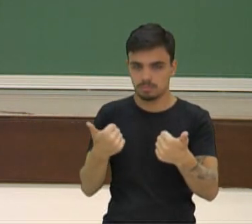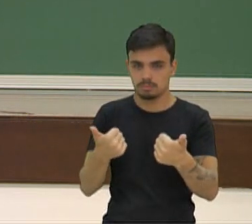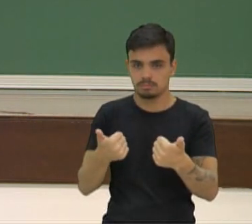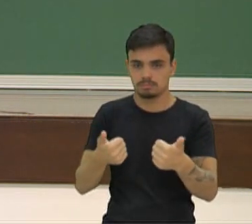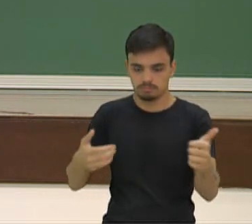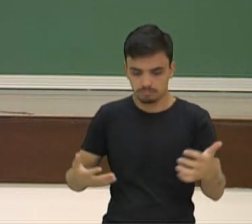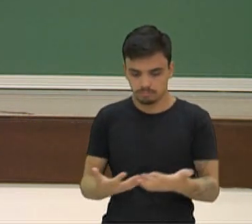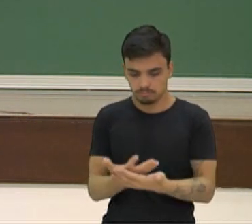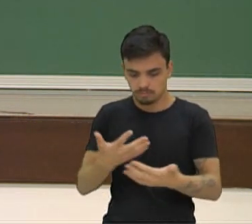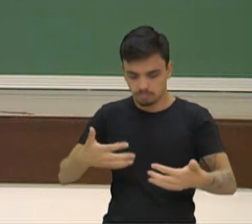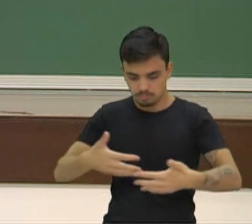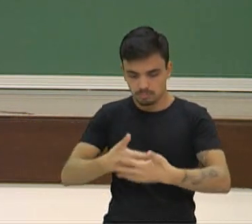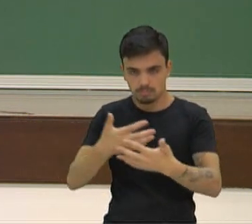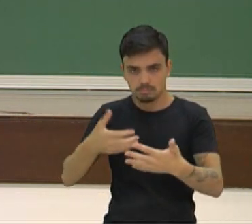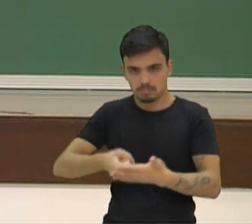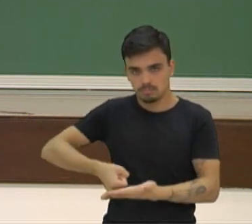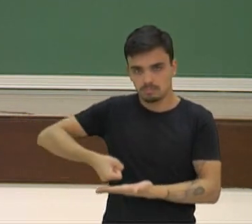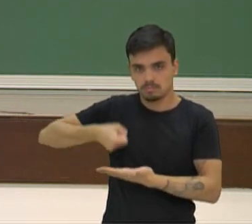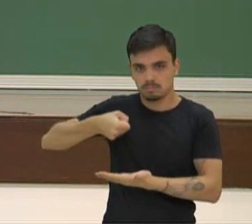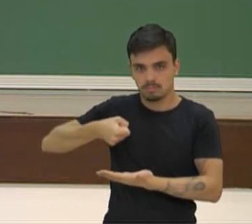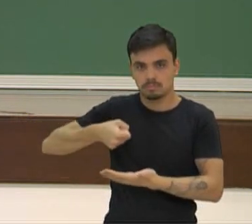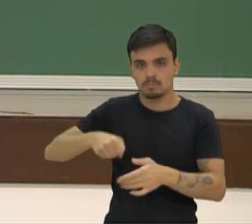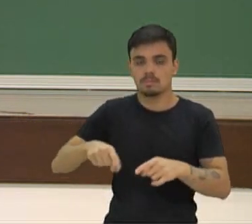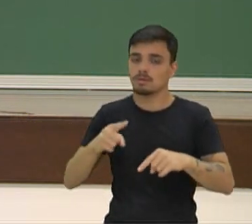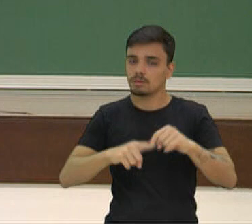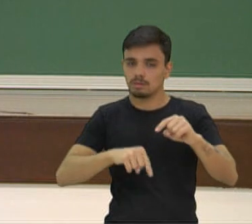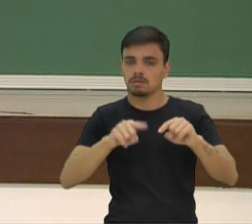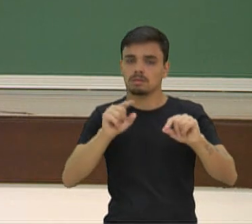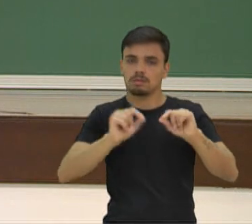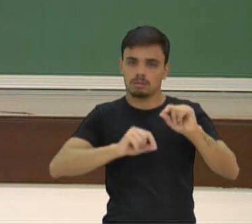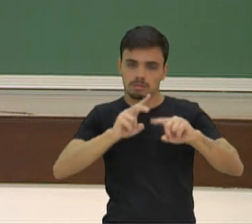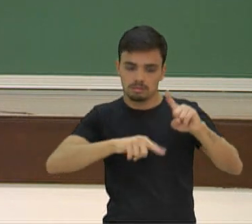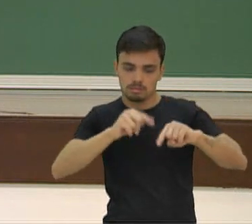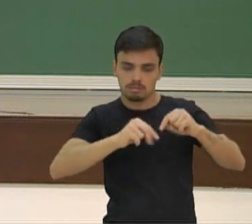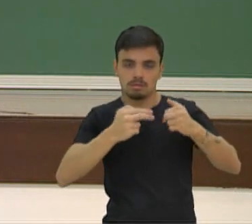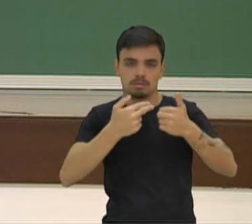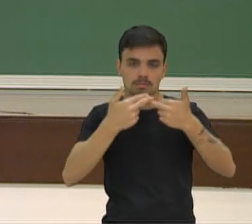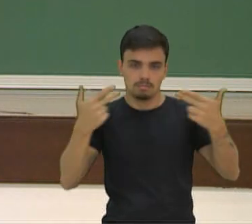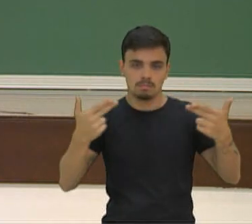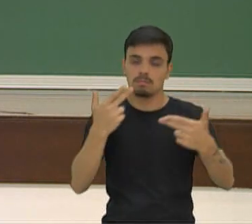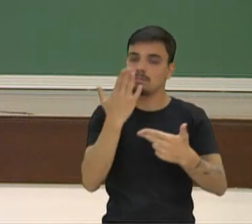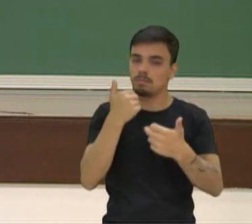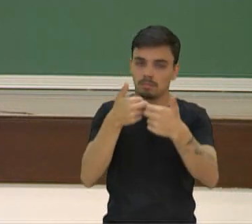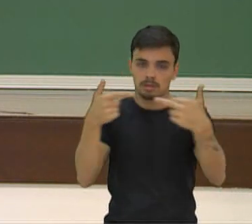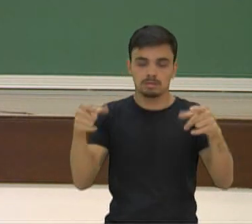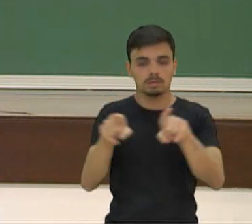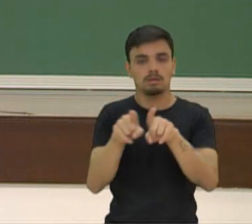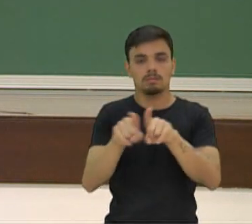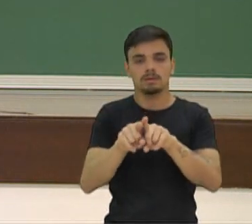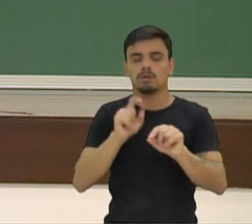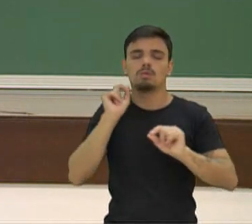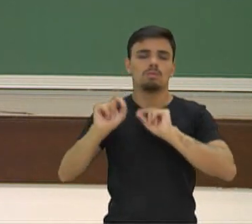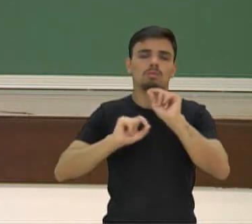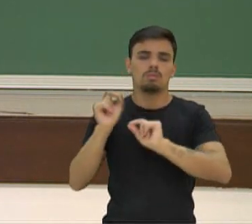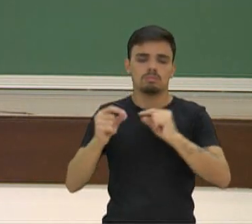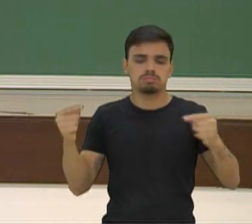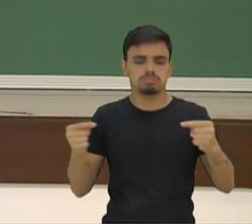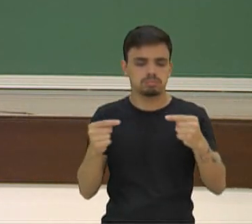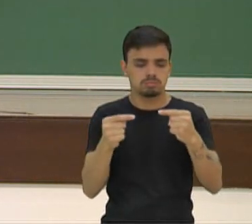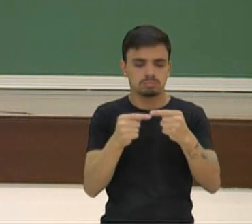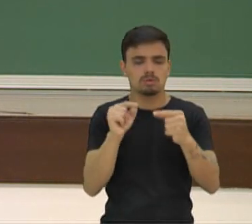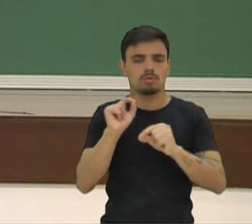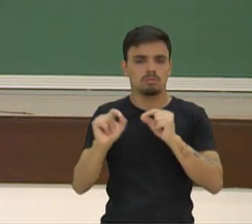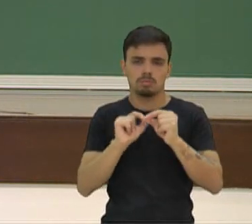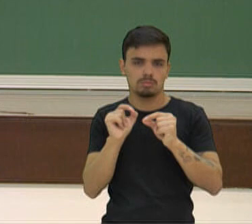ser levados, sejam alimentos ou outras coisas, tá? E o que acontece? Porque o que tem a ver